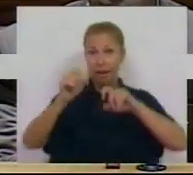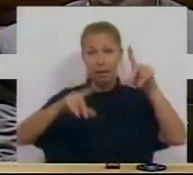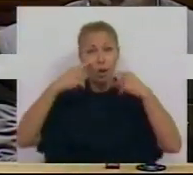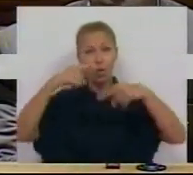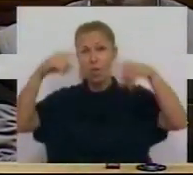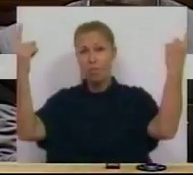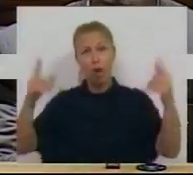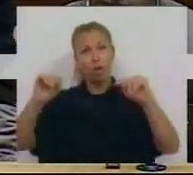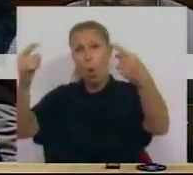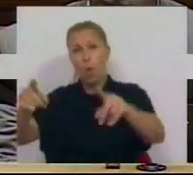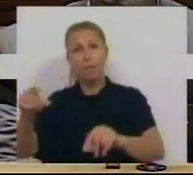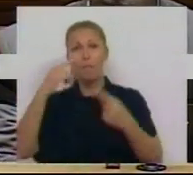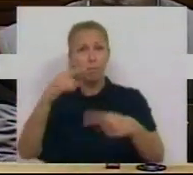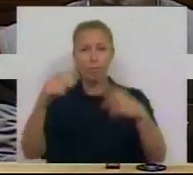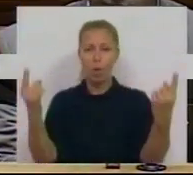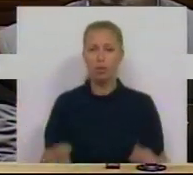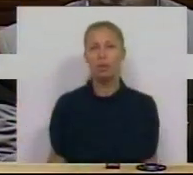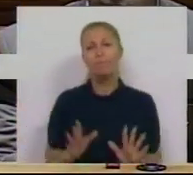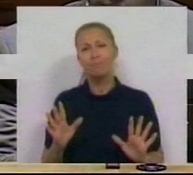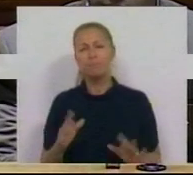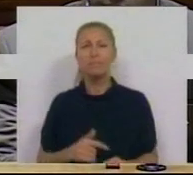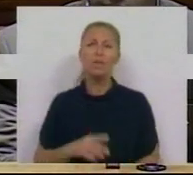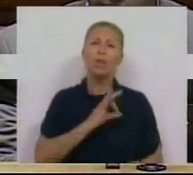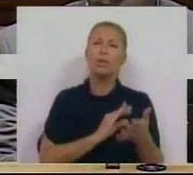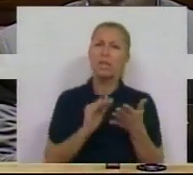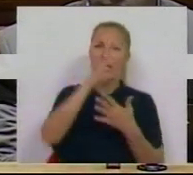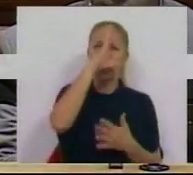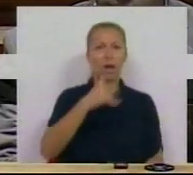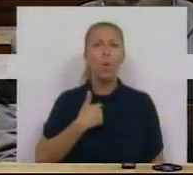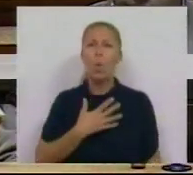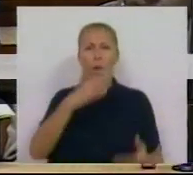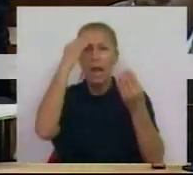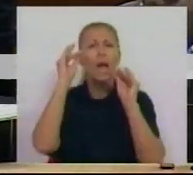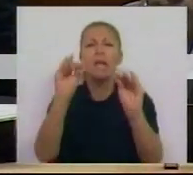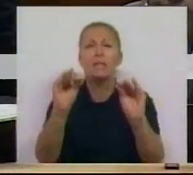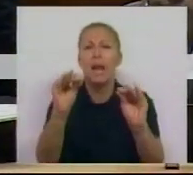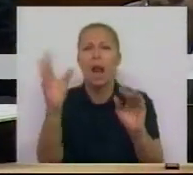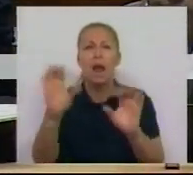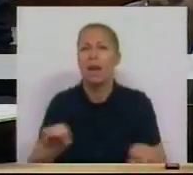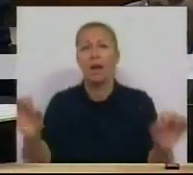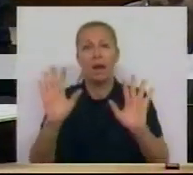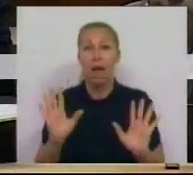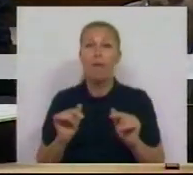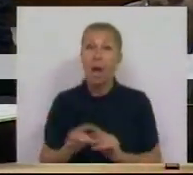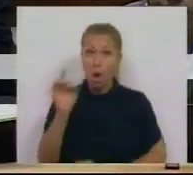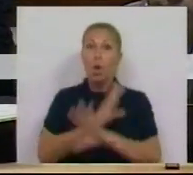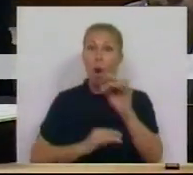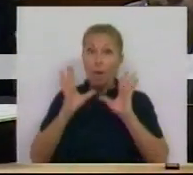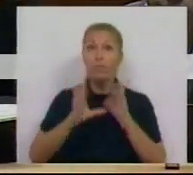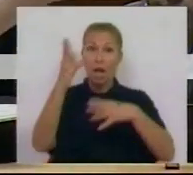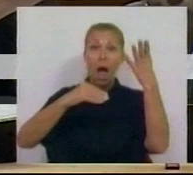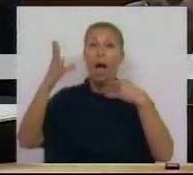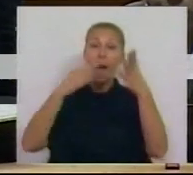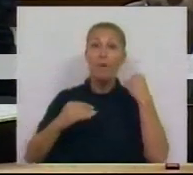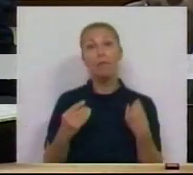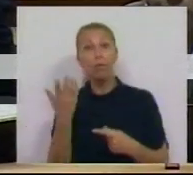outros. Da mesma forma, Sr. Secretário de Estado, que eu não pretendo dar lições a ninguém, mas acho que a Europa tem lições a aprender. E tem lições a aprender, por exemplo, olhando para a